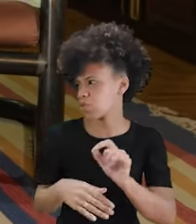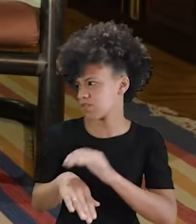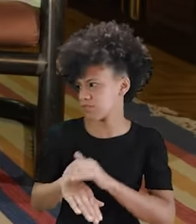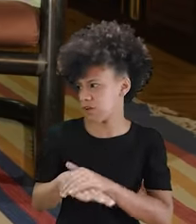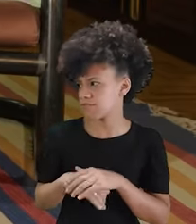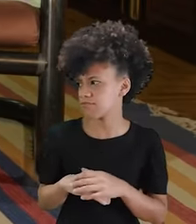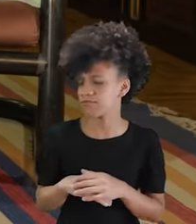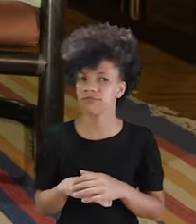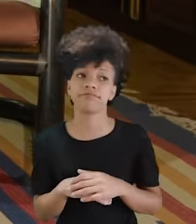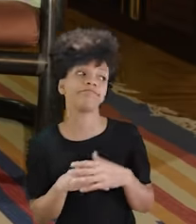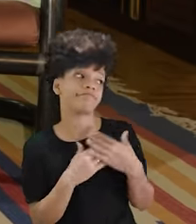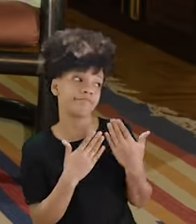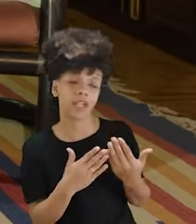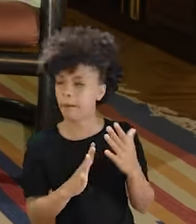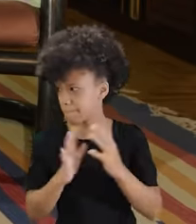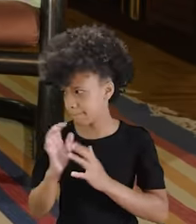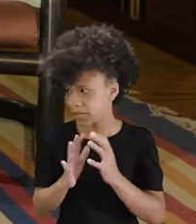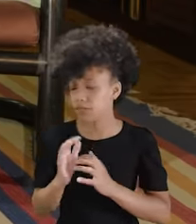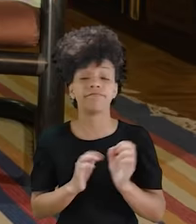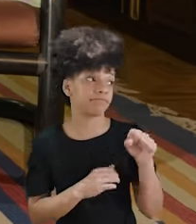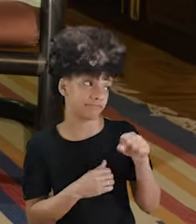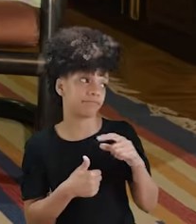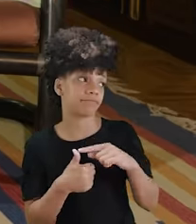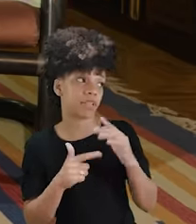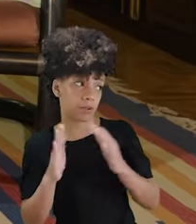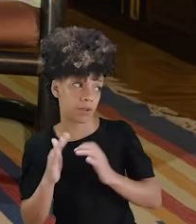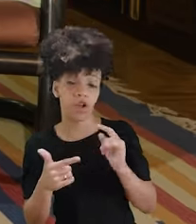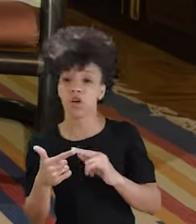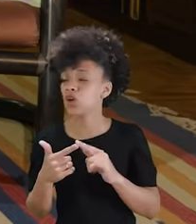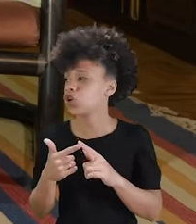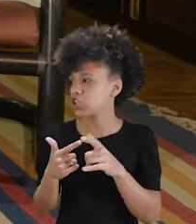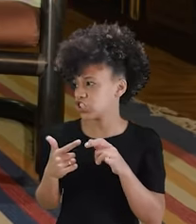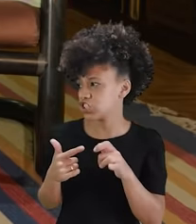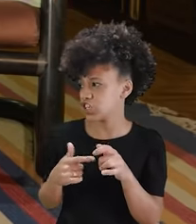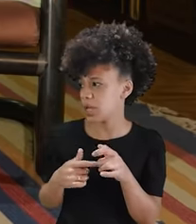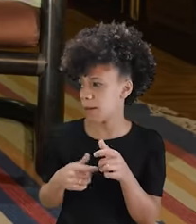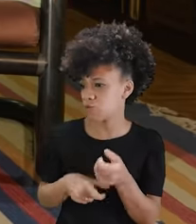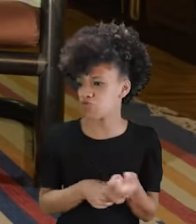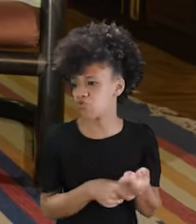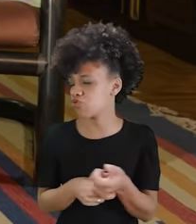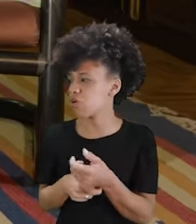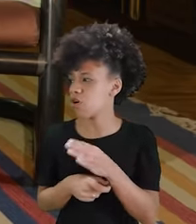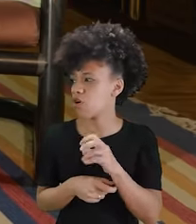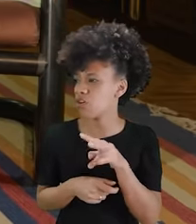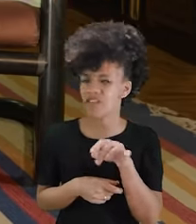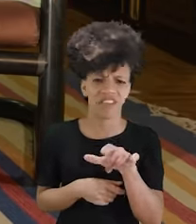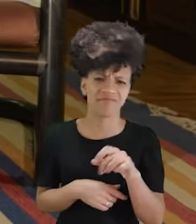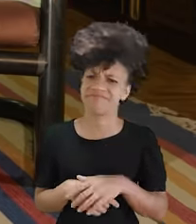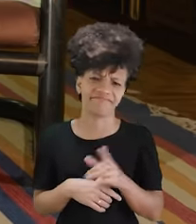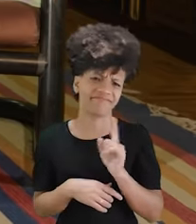expulso de um navio é isso é um Quantas coisas briga briga é uma dessas Assistir bêbado no convés vai embora